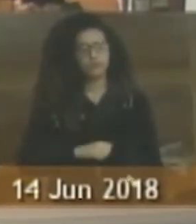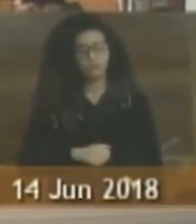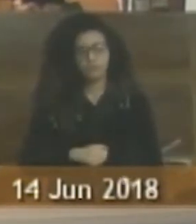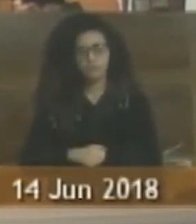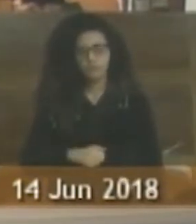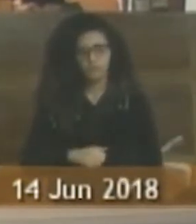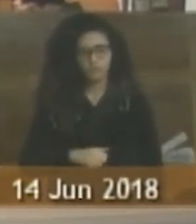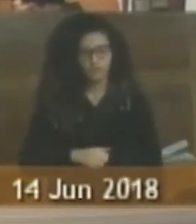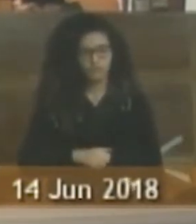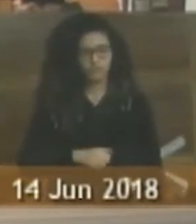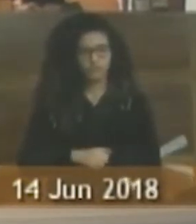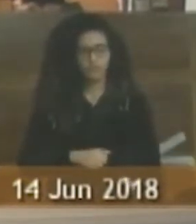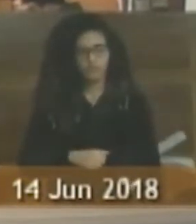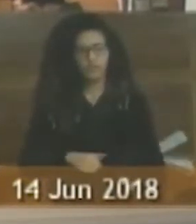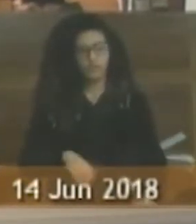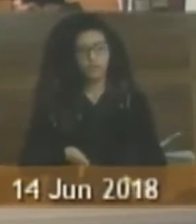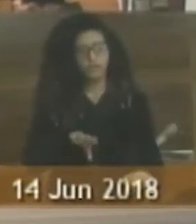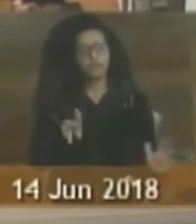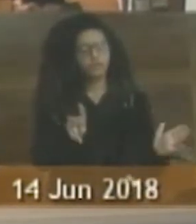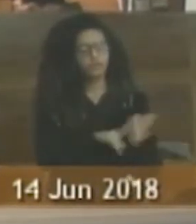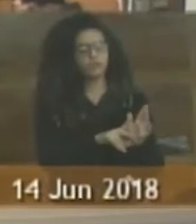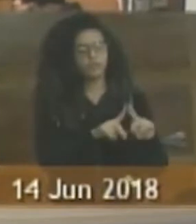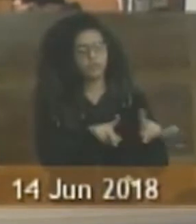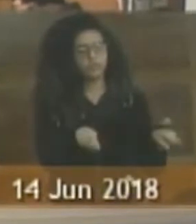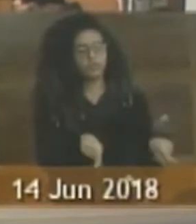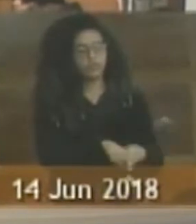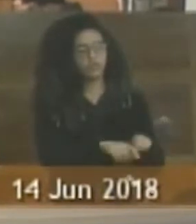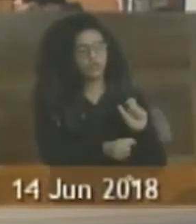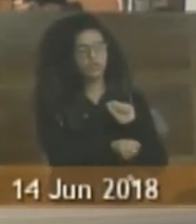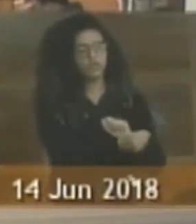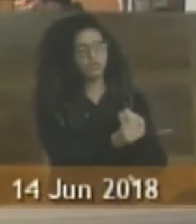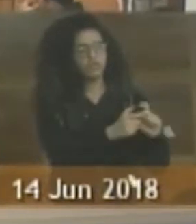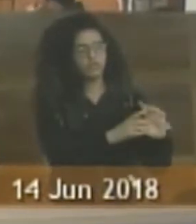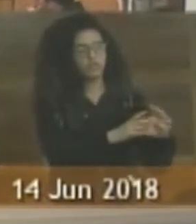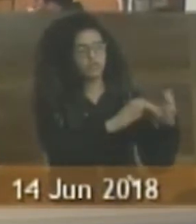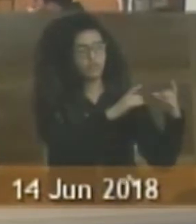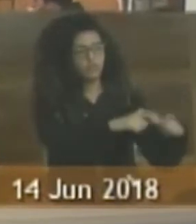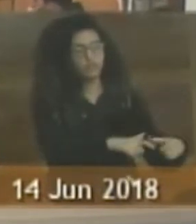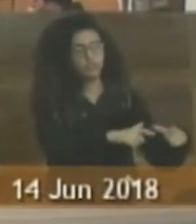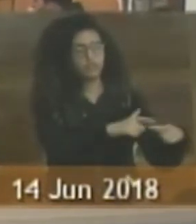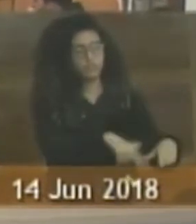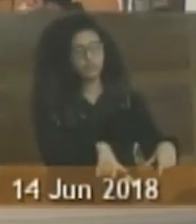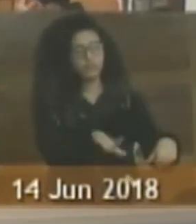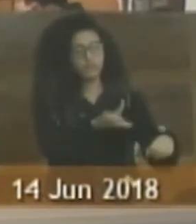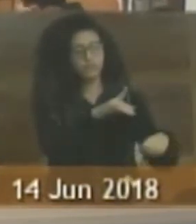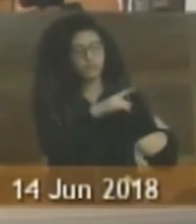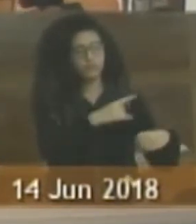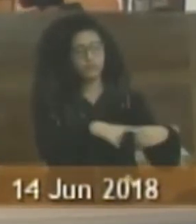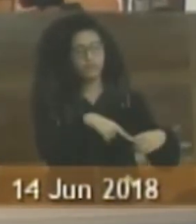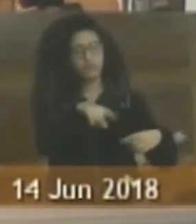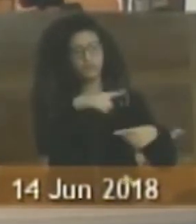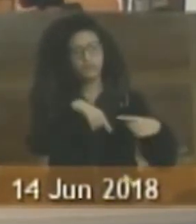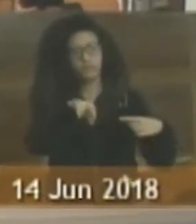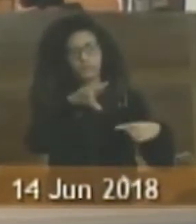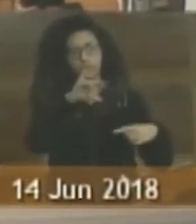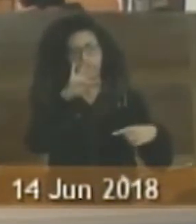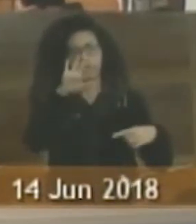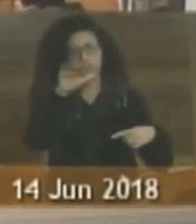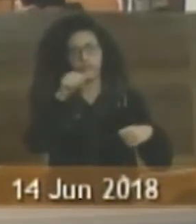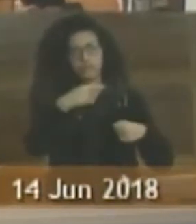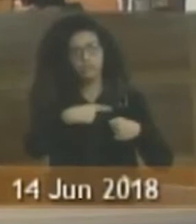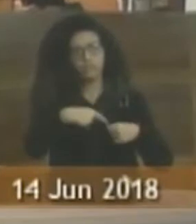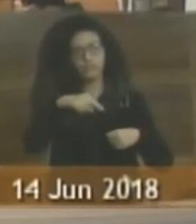54180000971/2006-10, de titulação das terras quilombolas, regularização de territórios quilombolas, bairro Santa Rita do